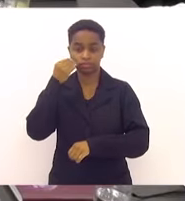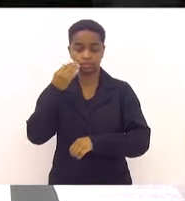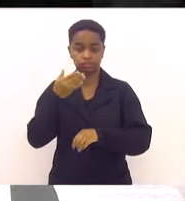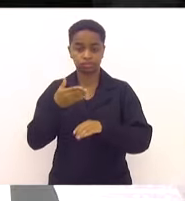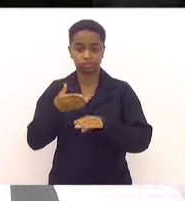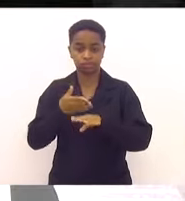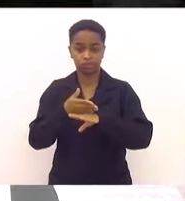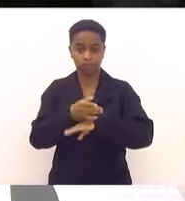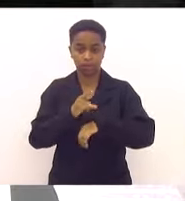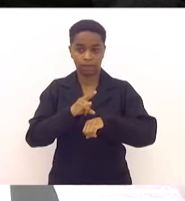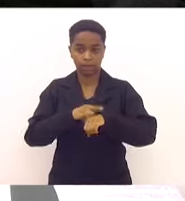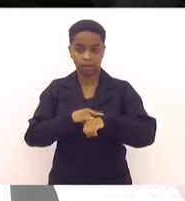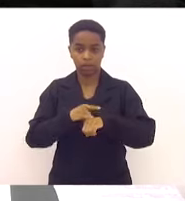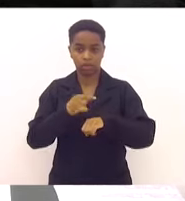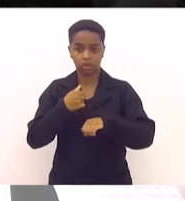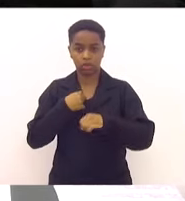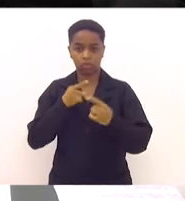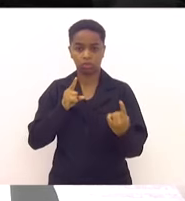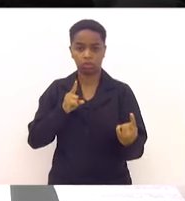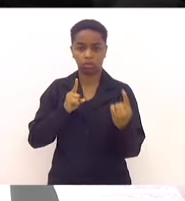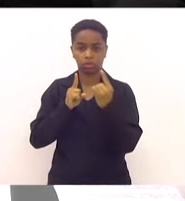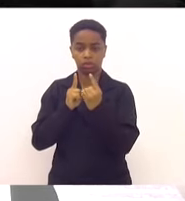lavatório. Aí dei de cara